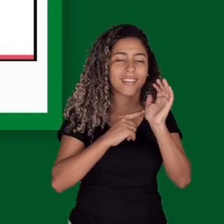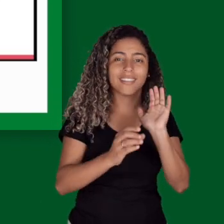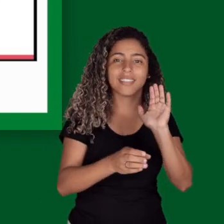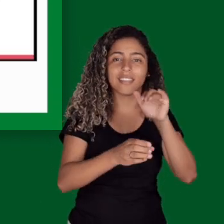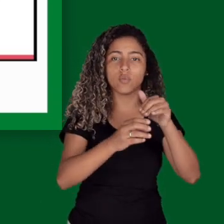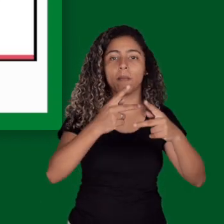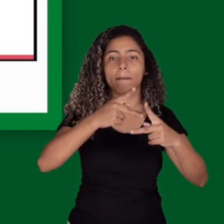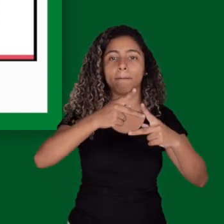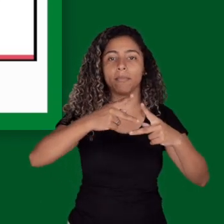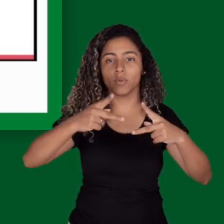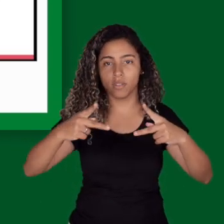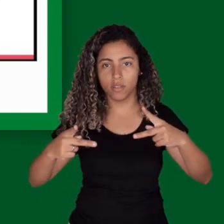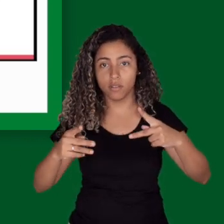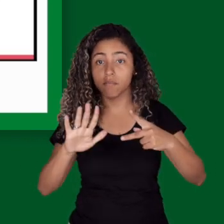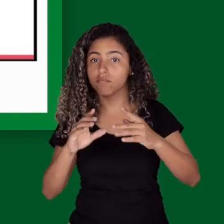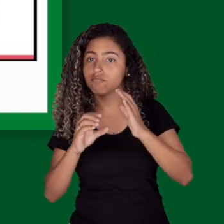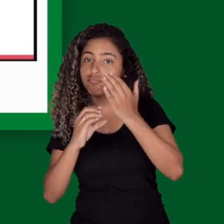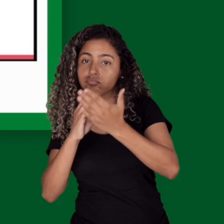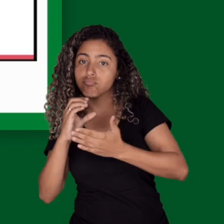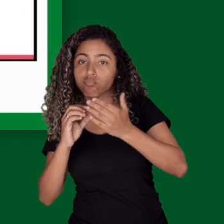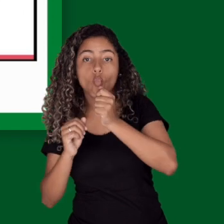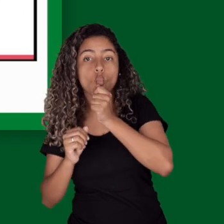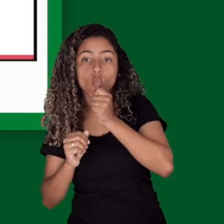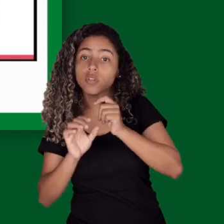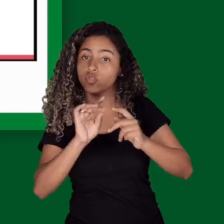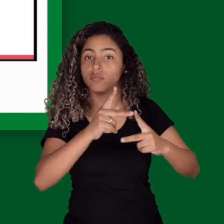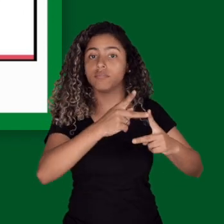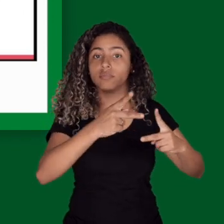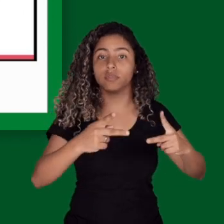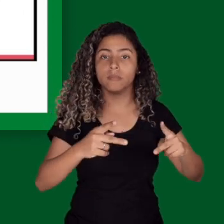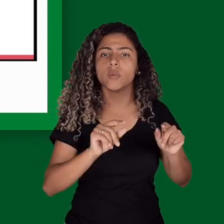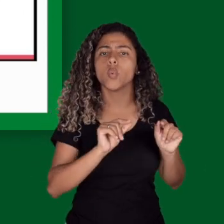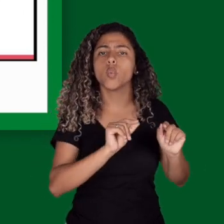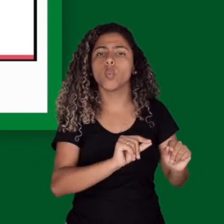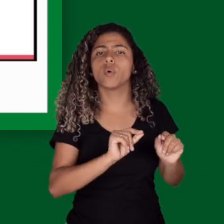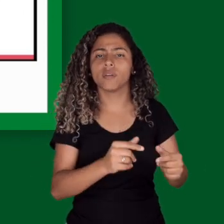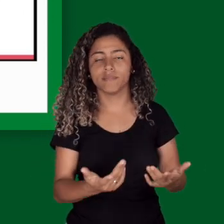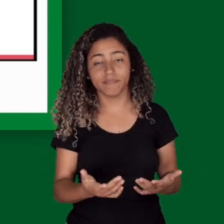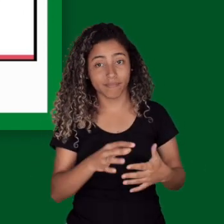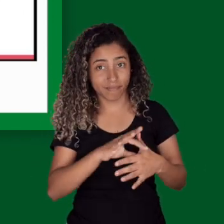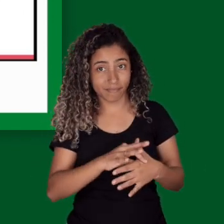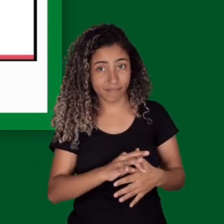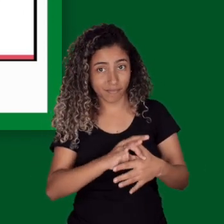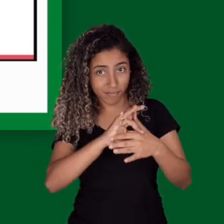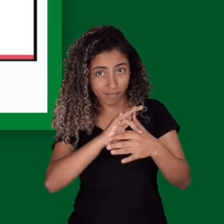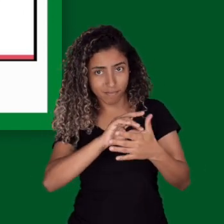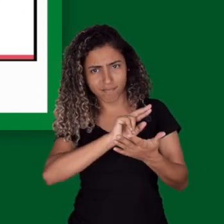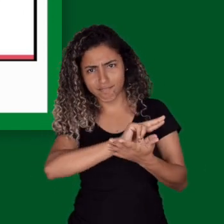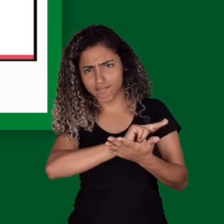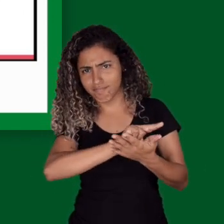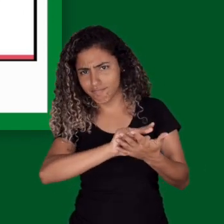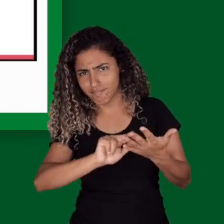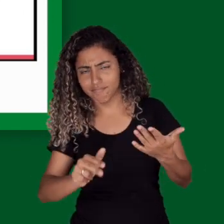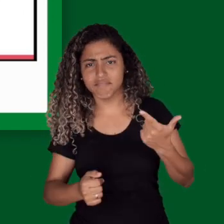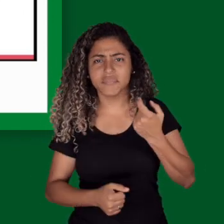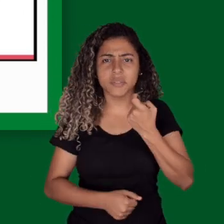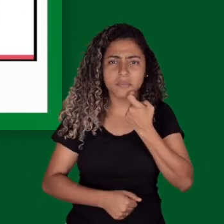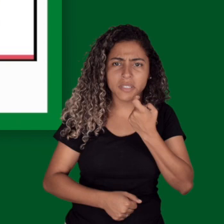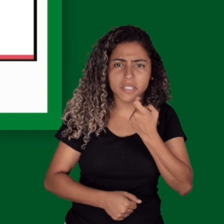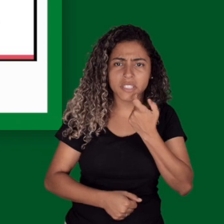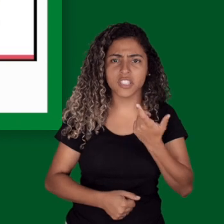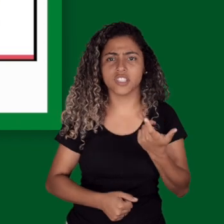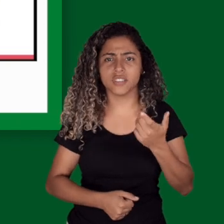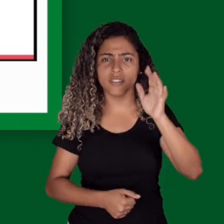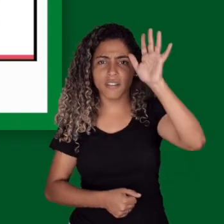pode citar todos os tipos de carnes, né? Então, os peixes, as aves, a carne vermelha, a carne suína,